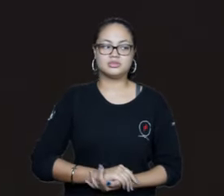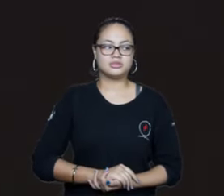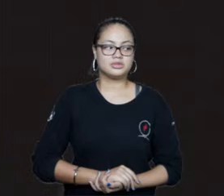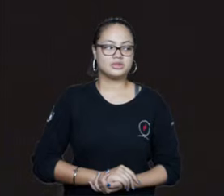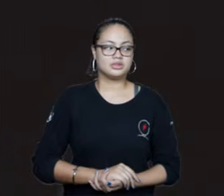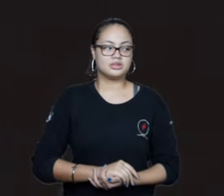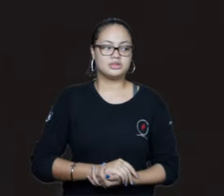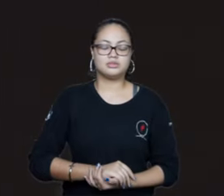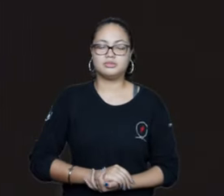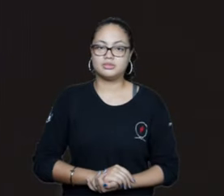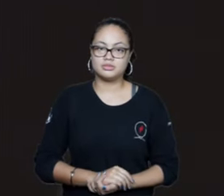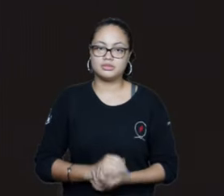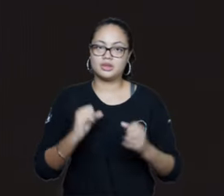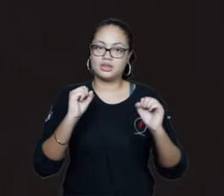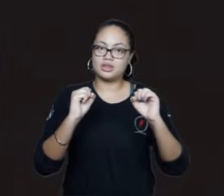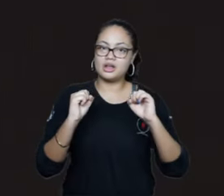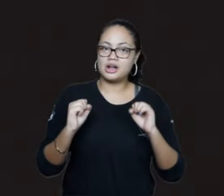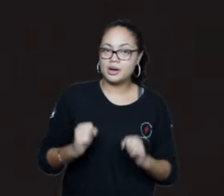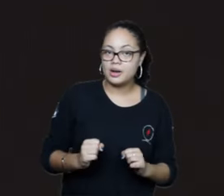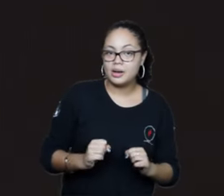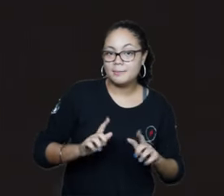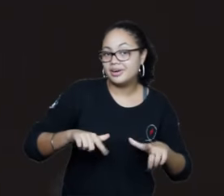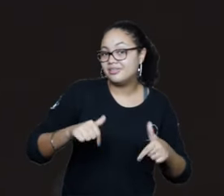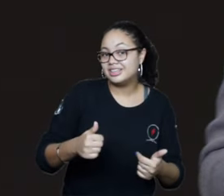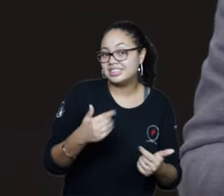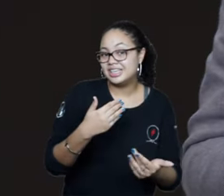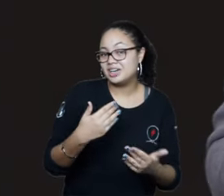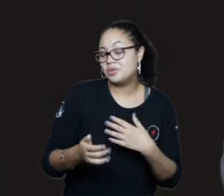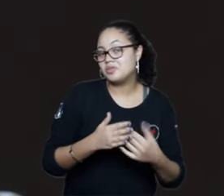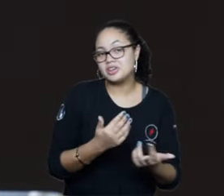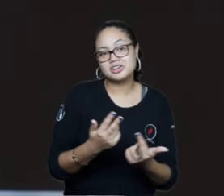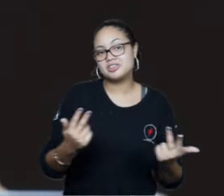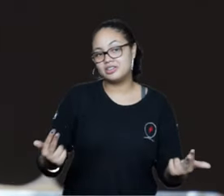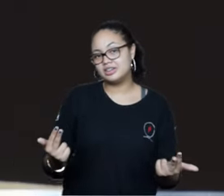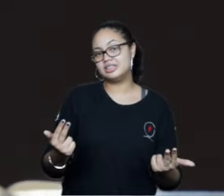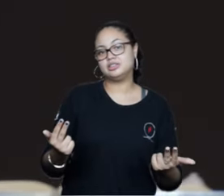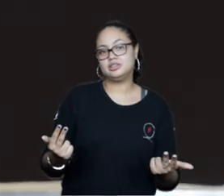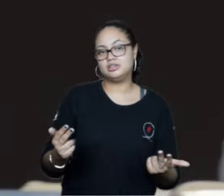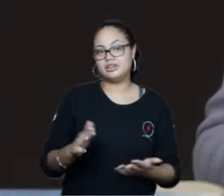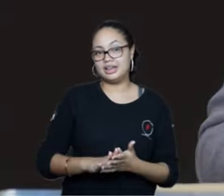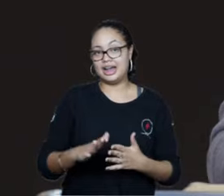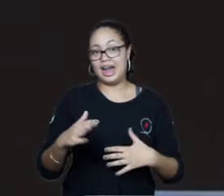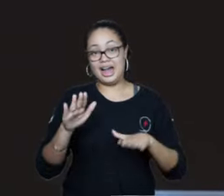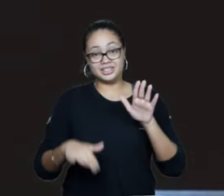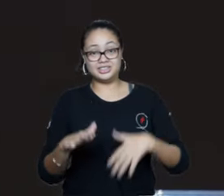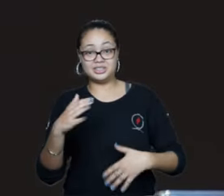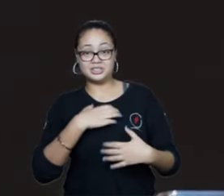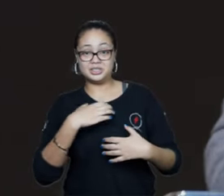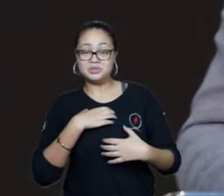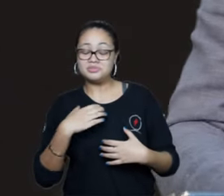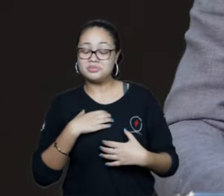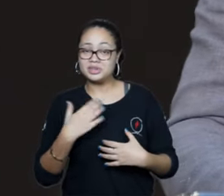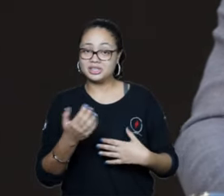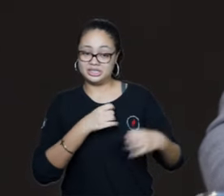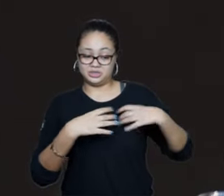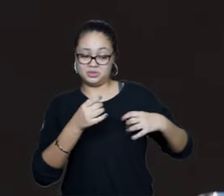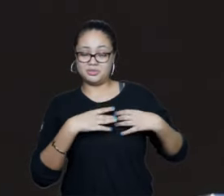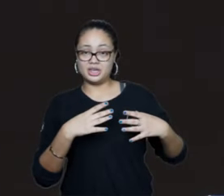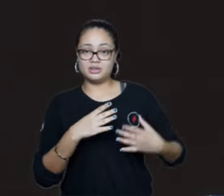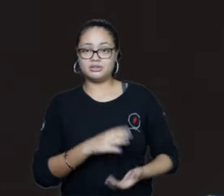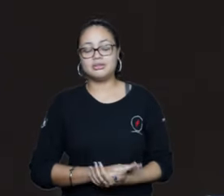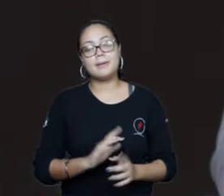poder para fazer um monte de coisa de vez em quando não dá medo só que eu uso uma coisa coragem